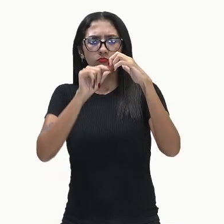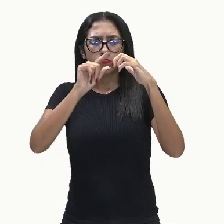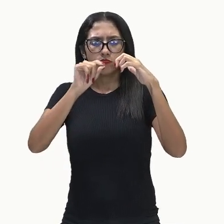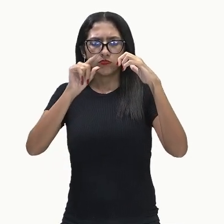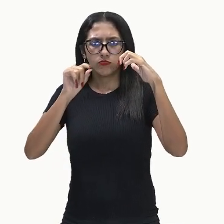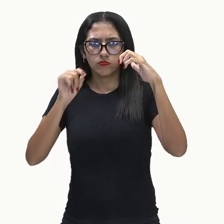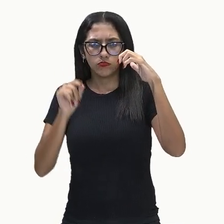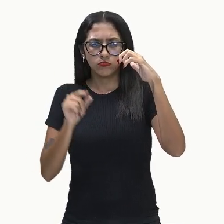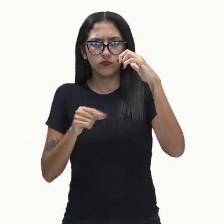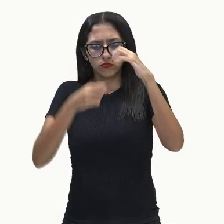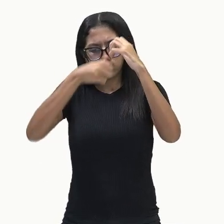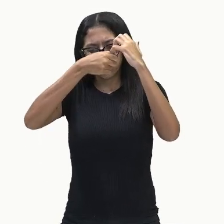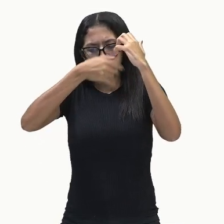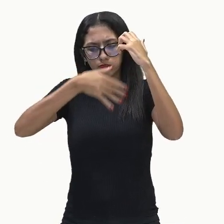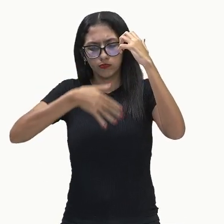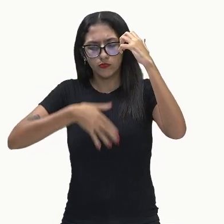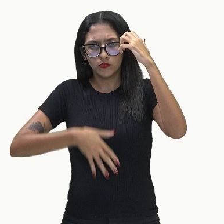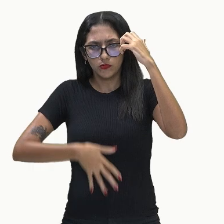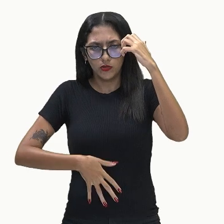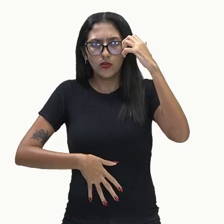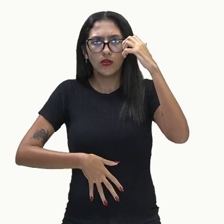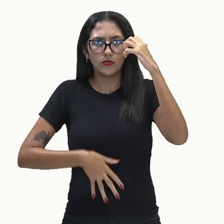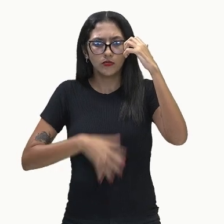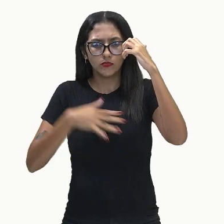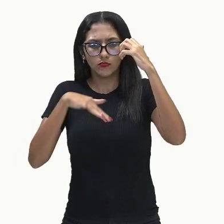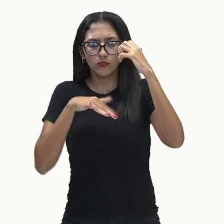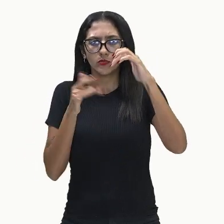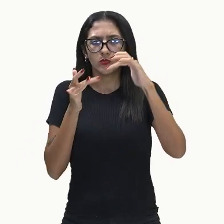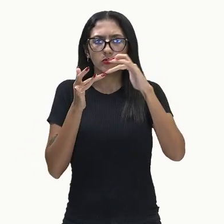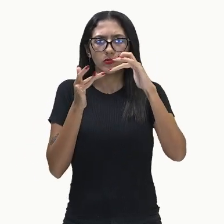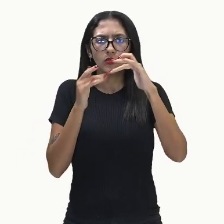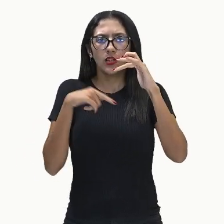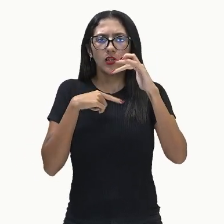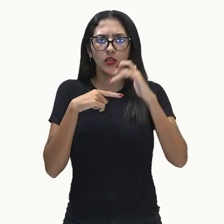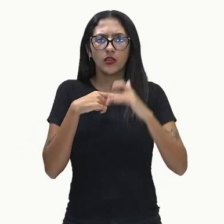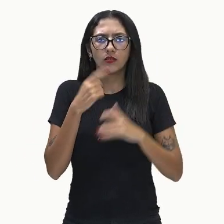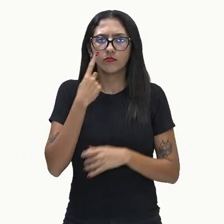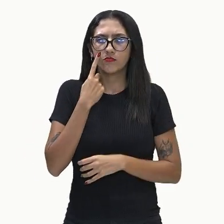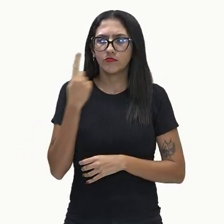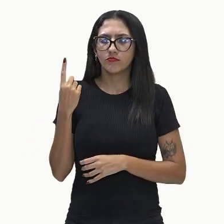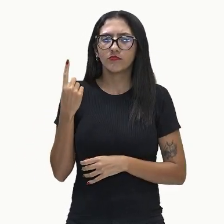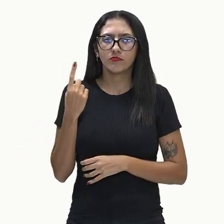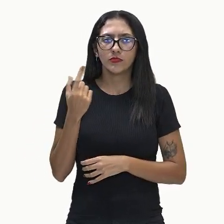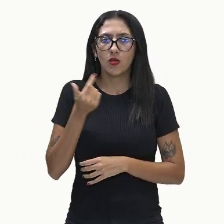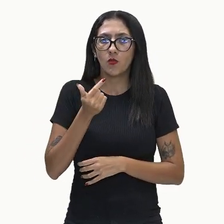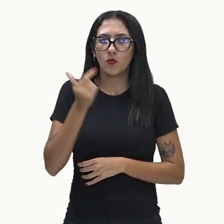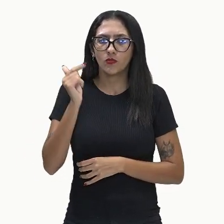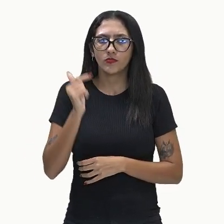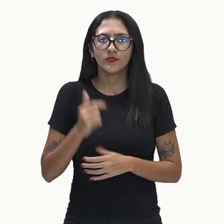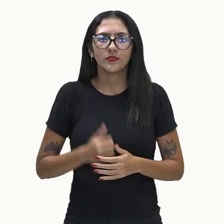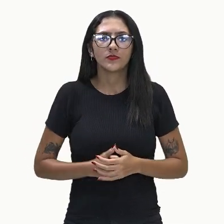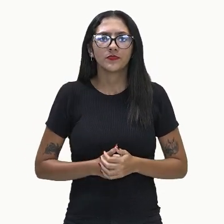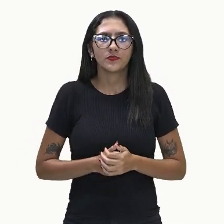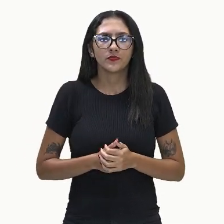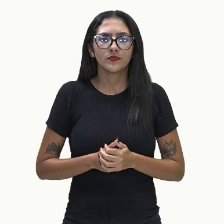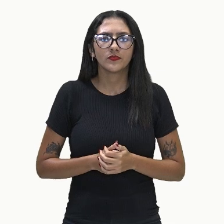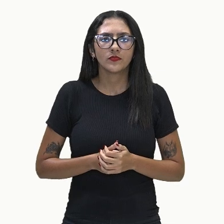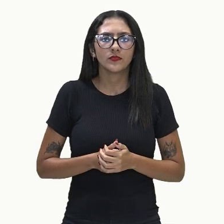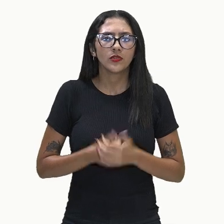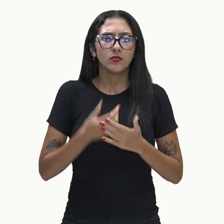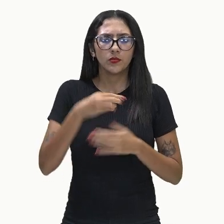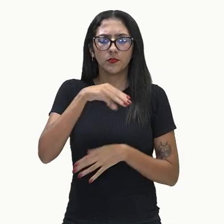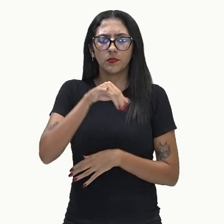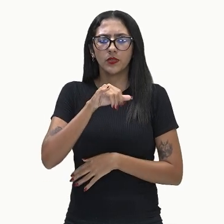sistema nervoso periférico, vai ser as células de Schwann. E as microglias atuam